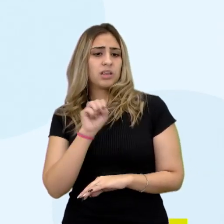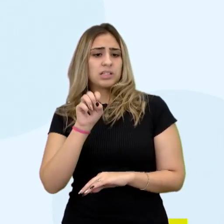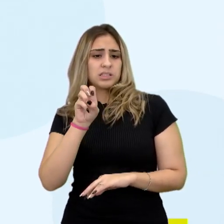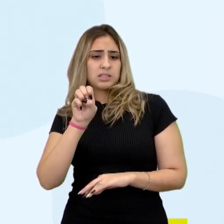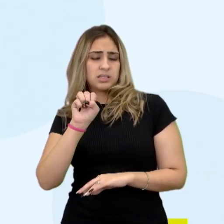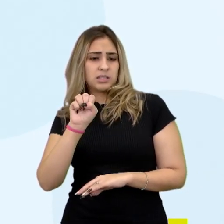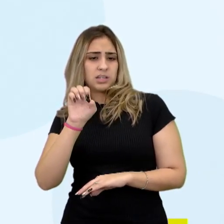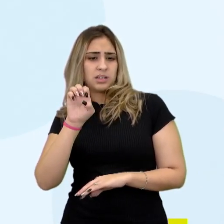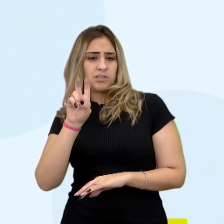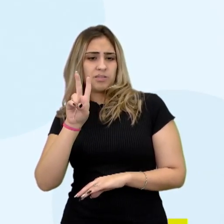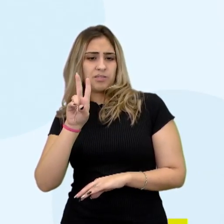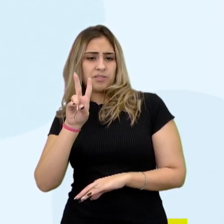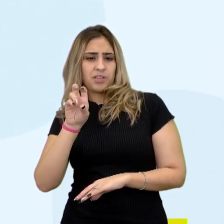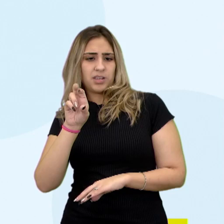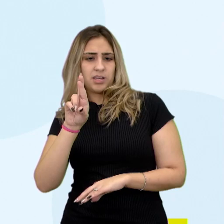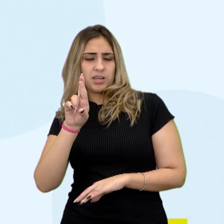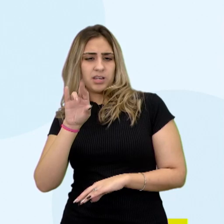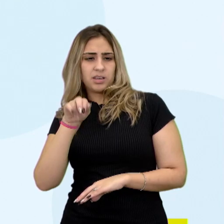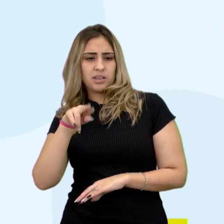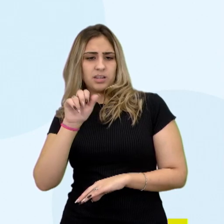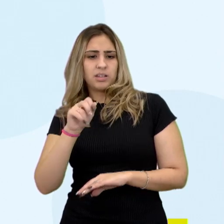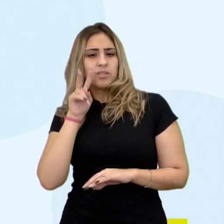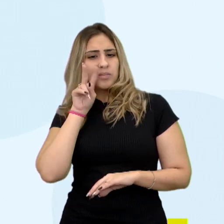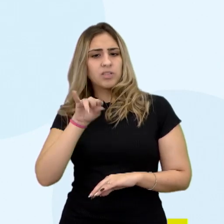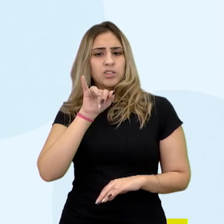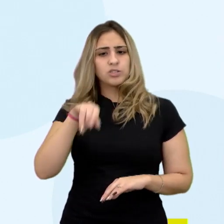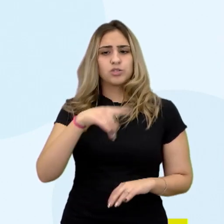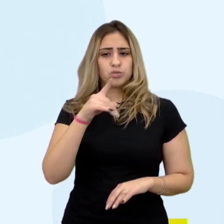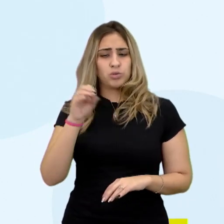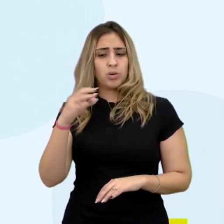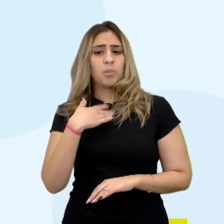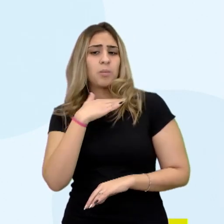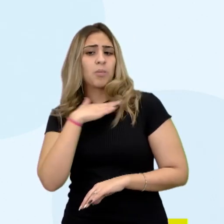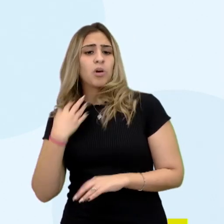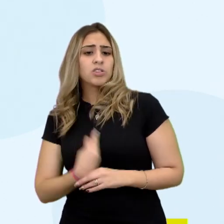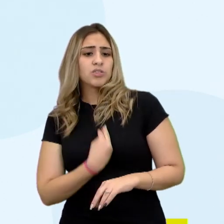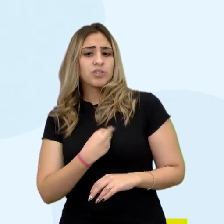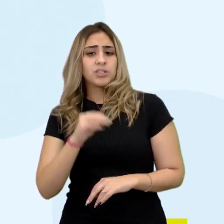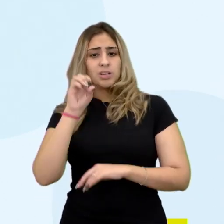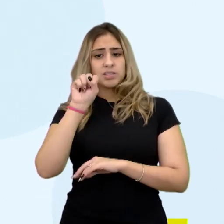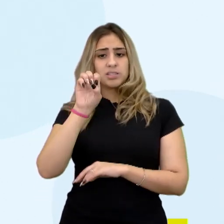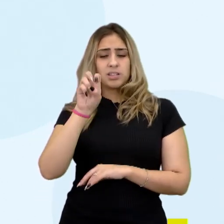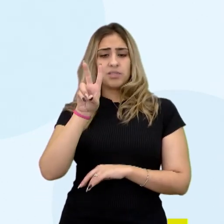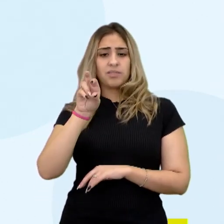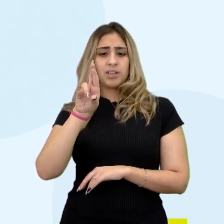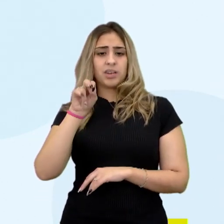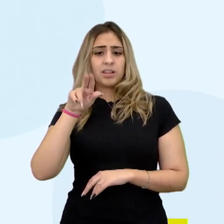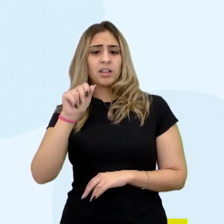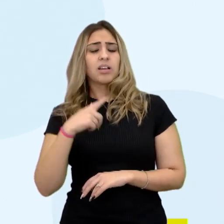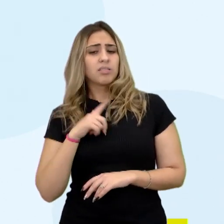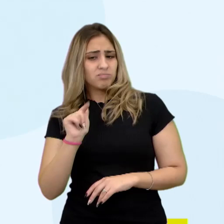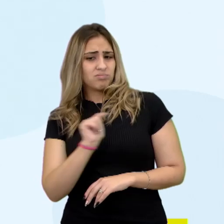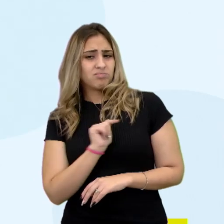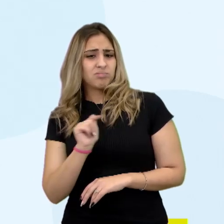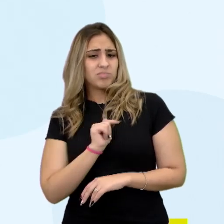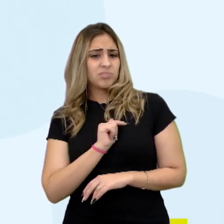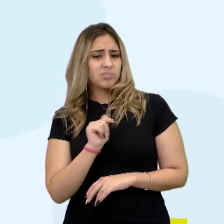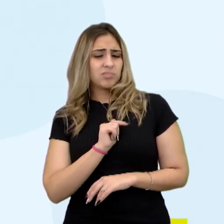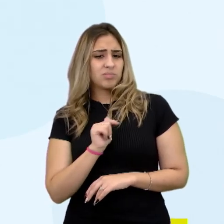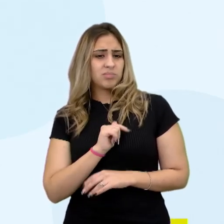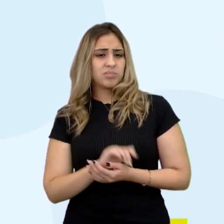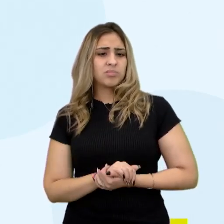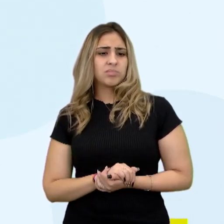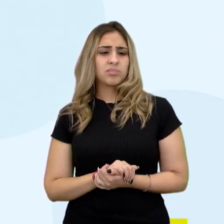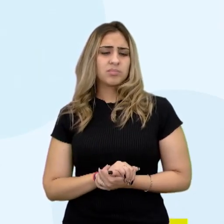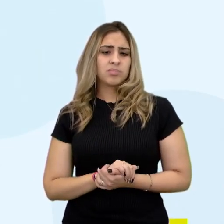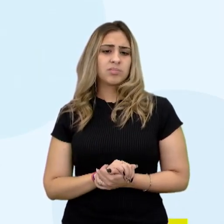título do mais importante poema de João Cabral de Melo Neto é Morte e Vida Severina. Haveria alguma... Professora Tayana,